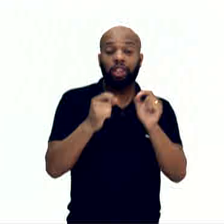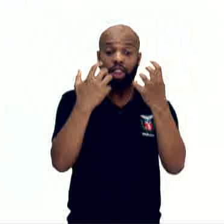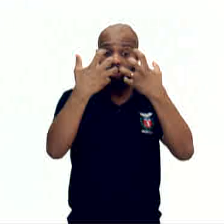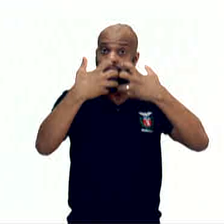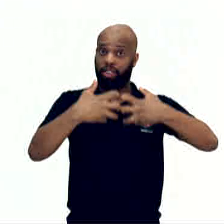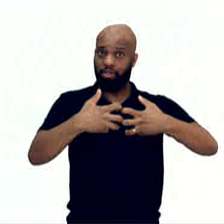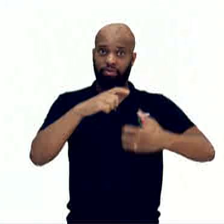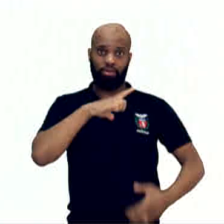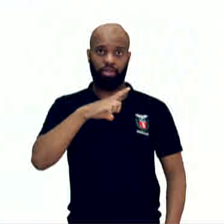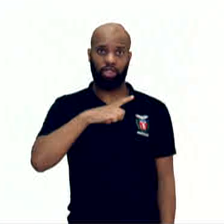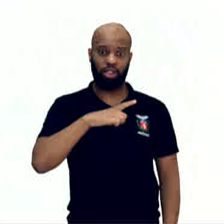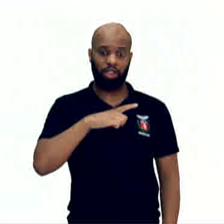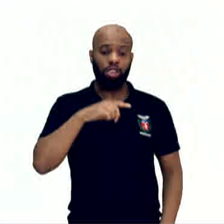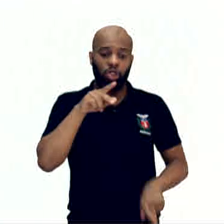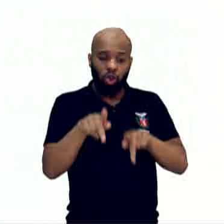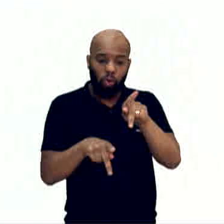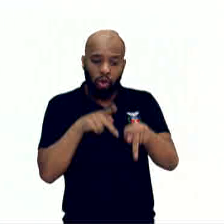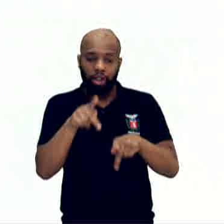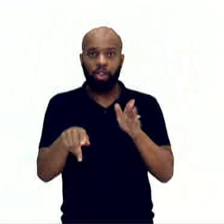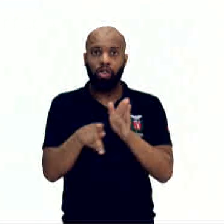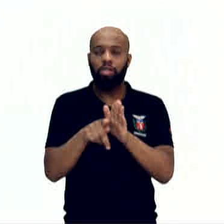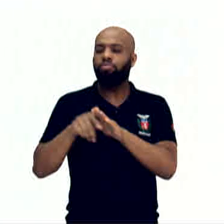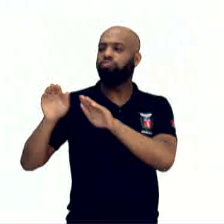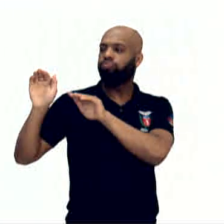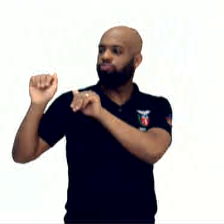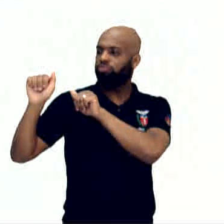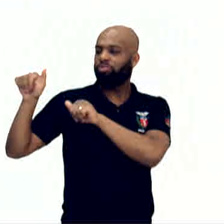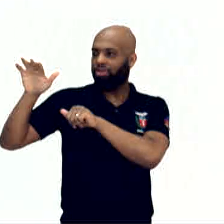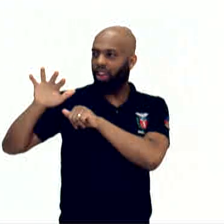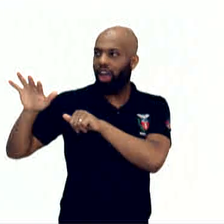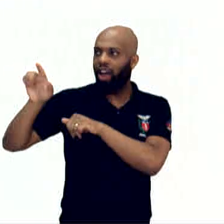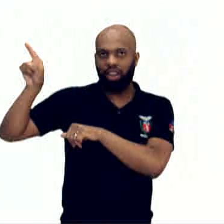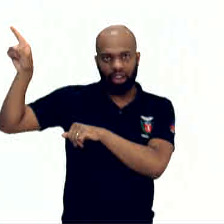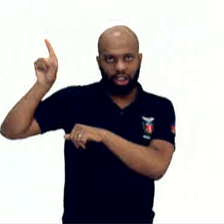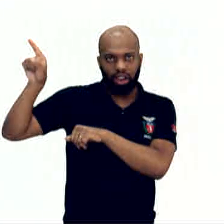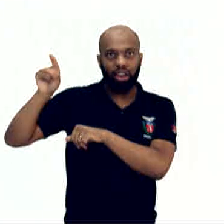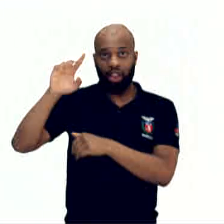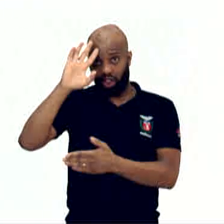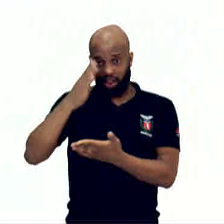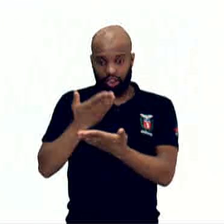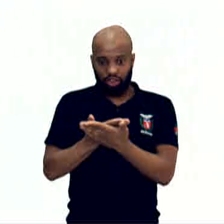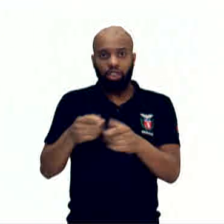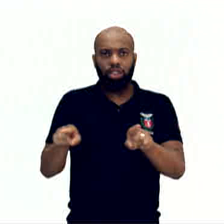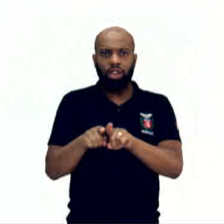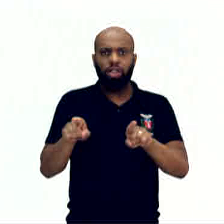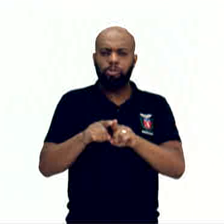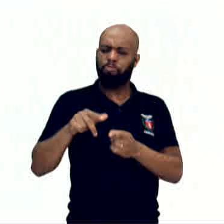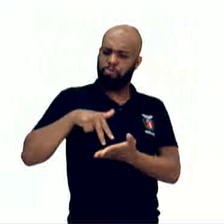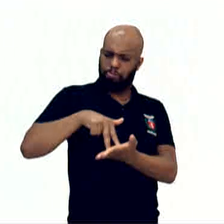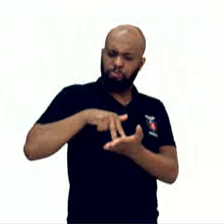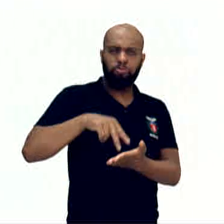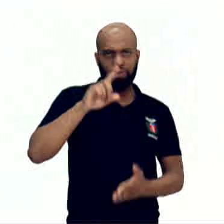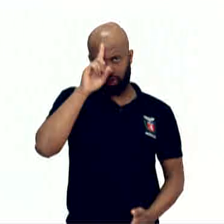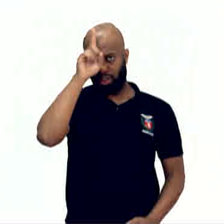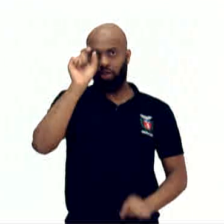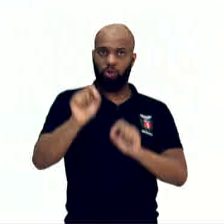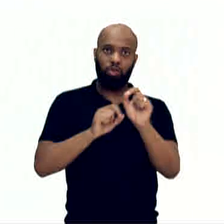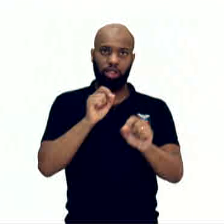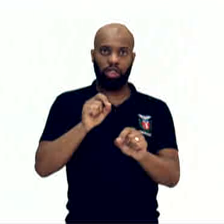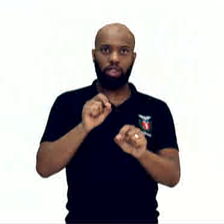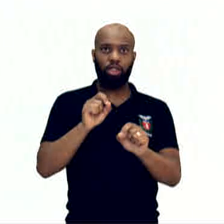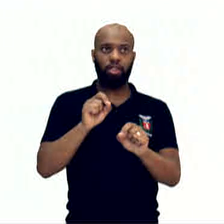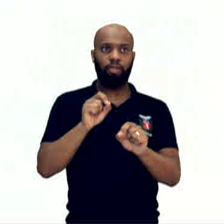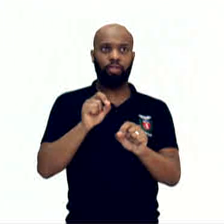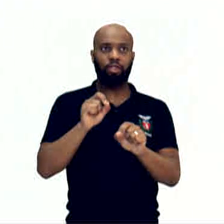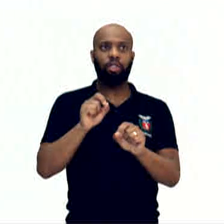reflexão, dizendo que o povo espanhol, os espanhóis, eles acreditam e sustentam a ideia de que los argentinos